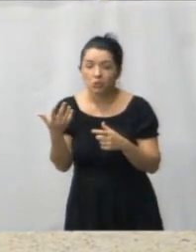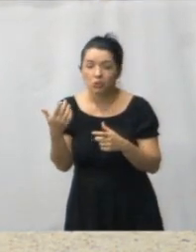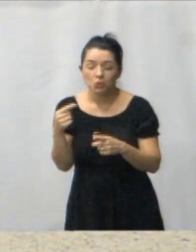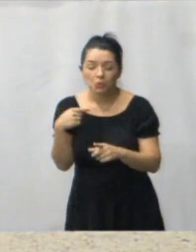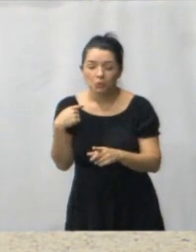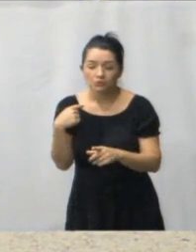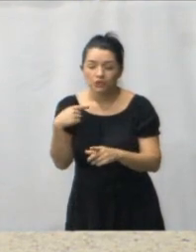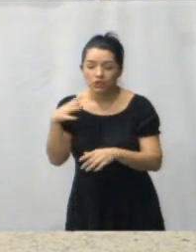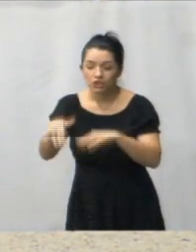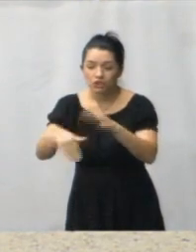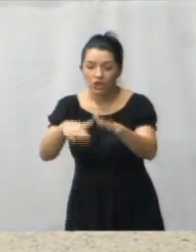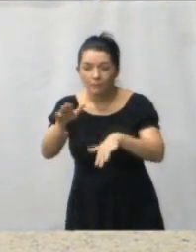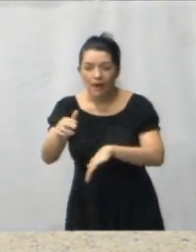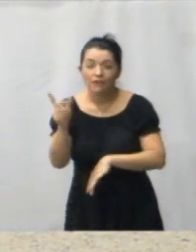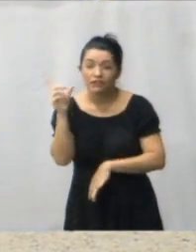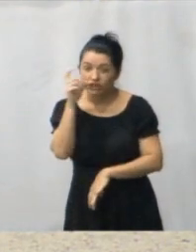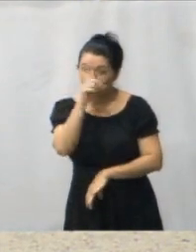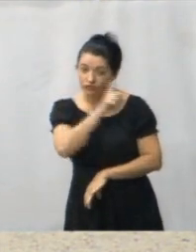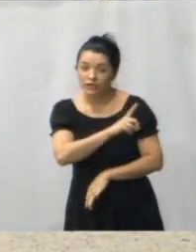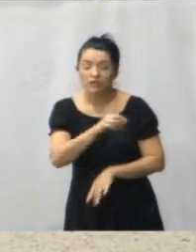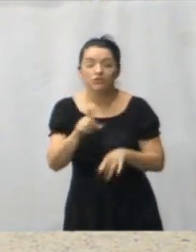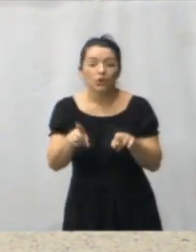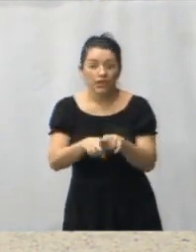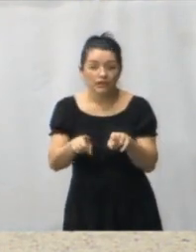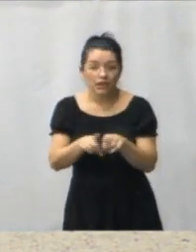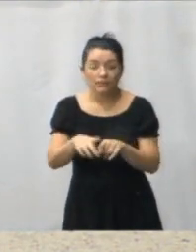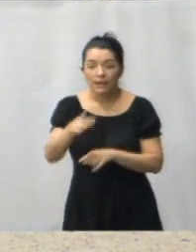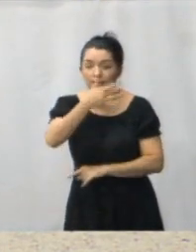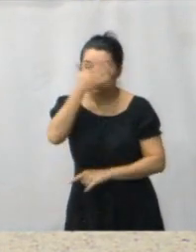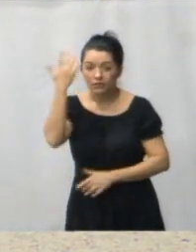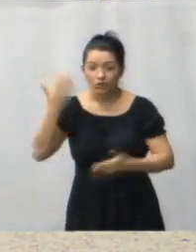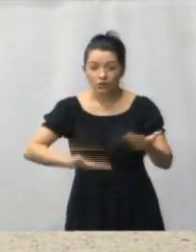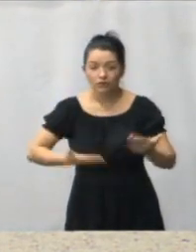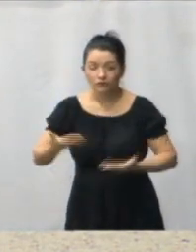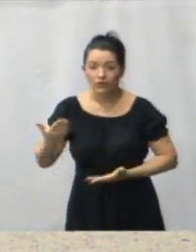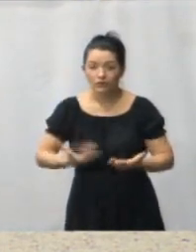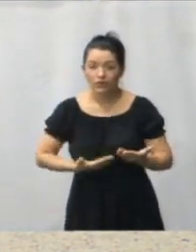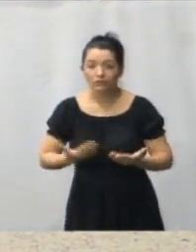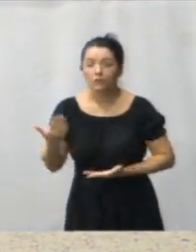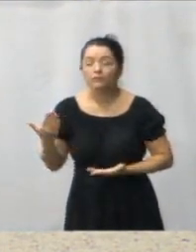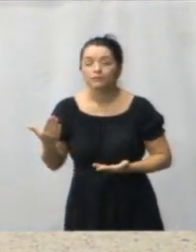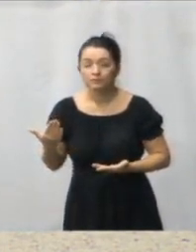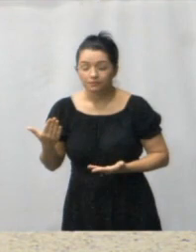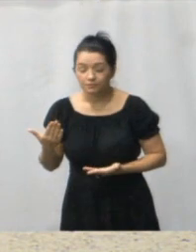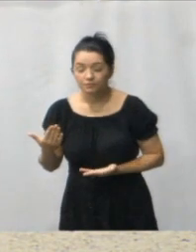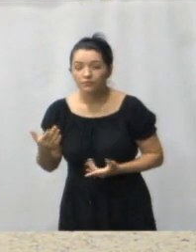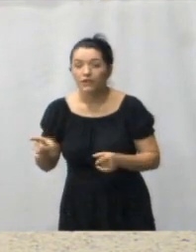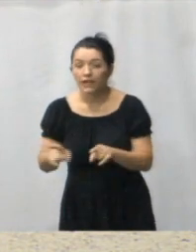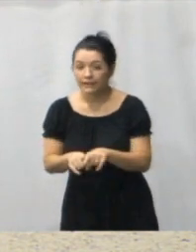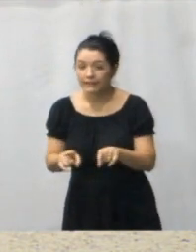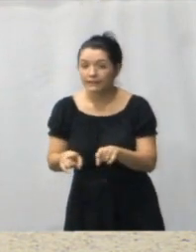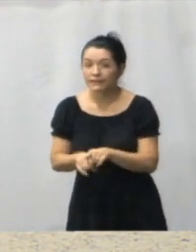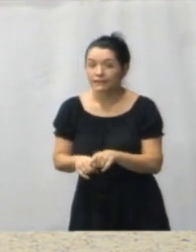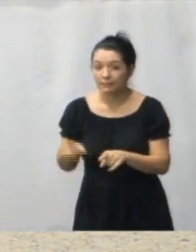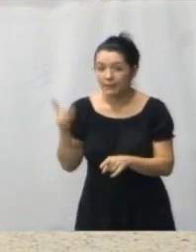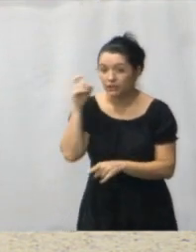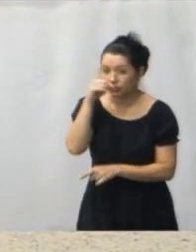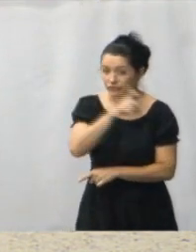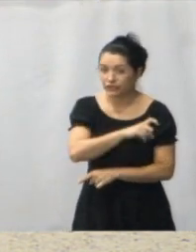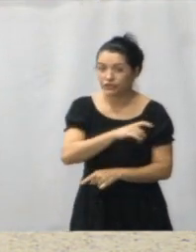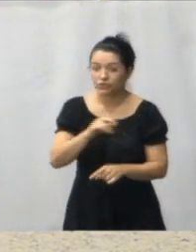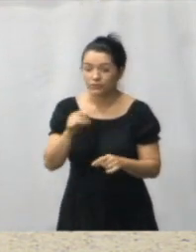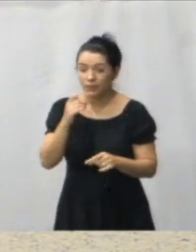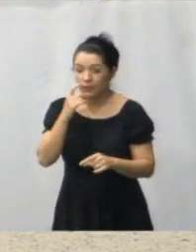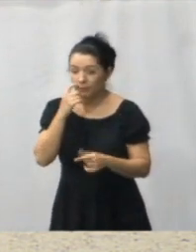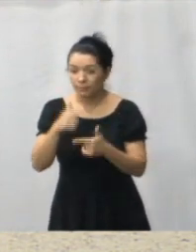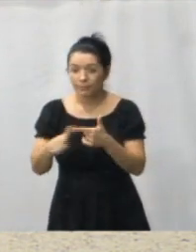profissionais. Então, relatei tudo e hoje o meu relatório é uma carta encaminhada ao Ministério Público, estará sendo protocolada, com vídeos em